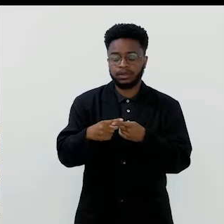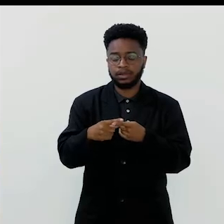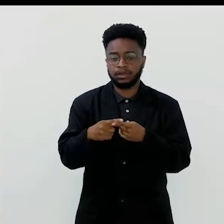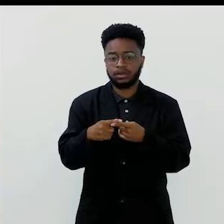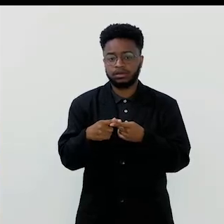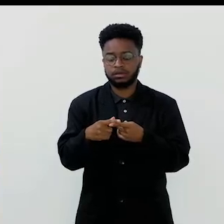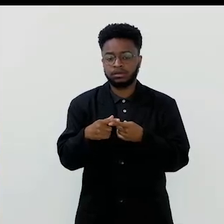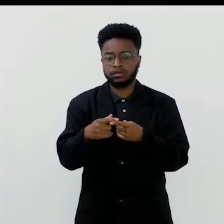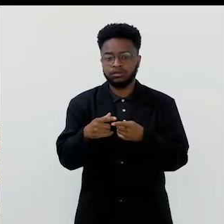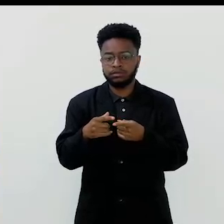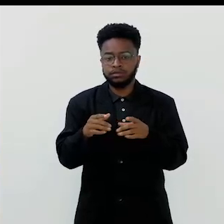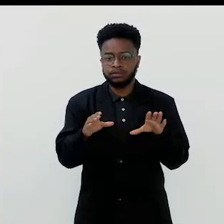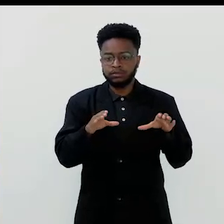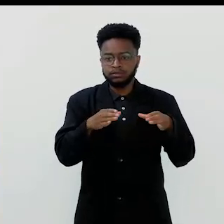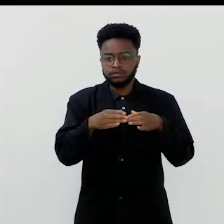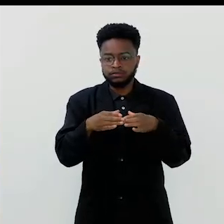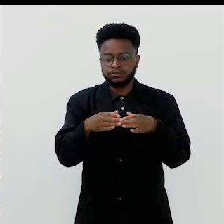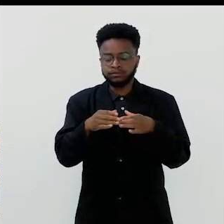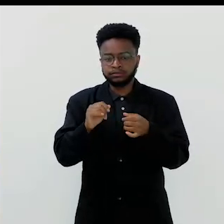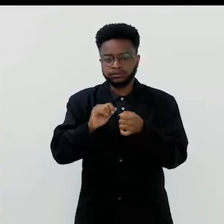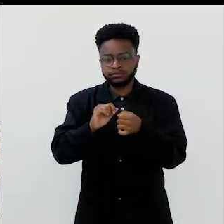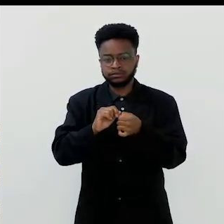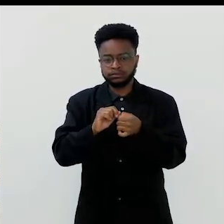mundo faz essa